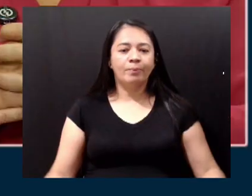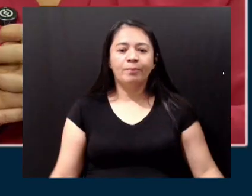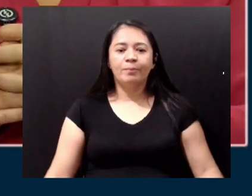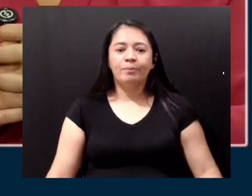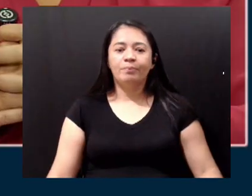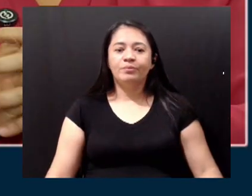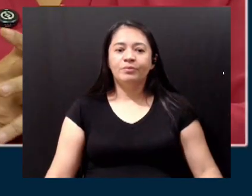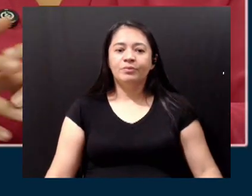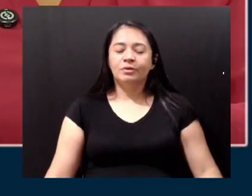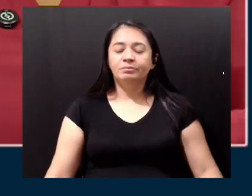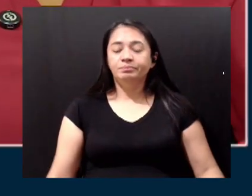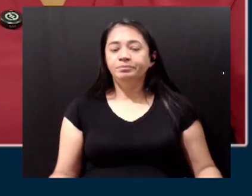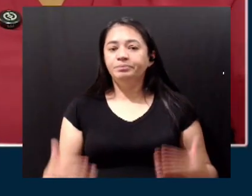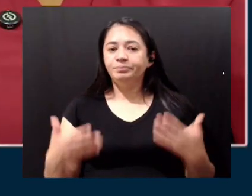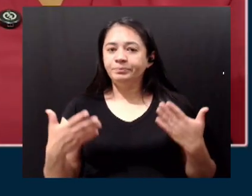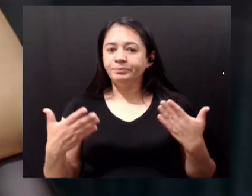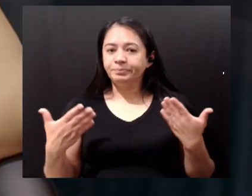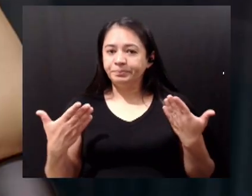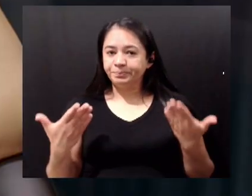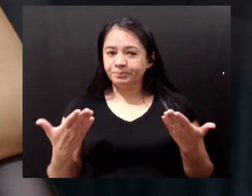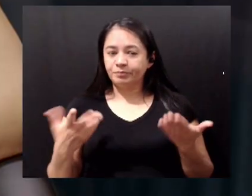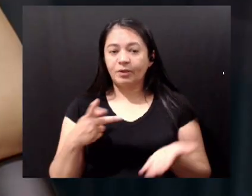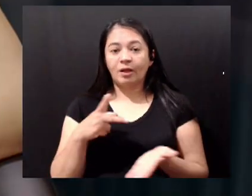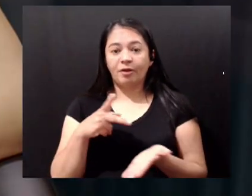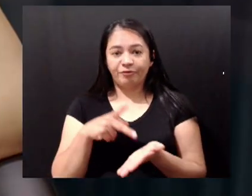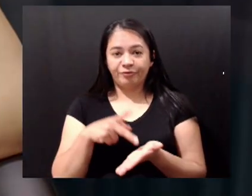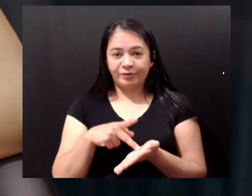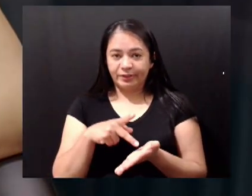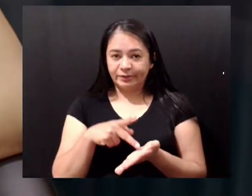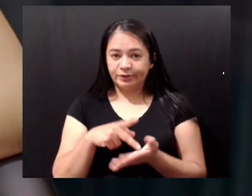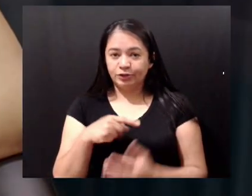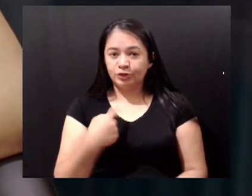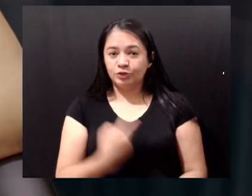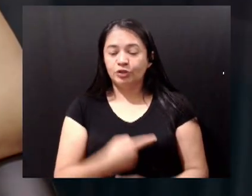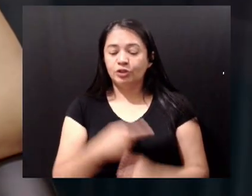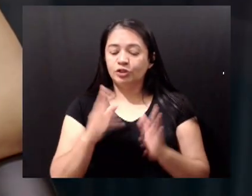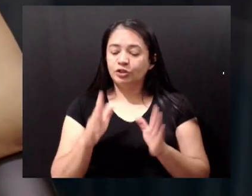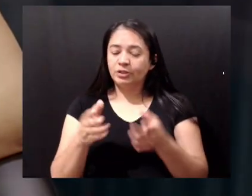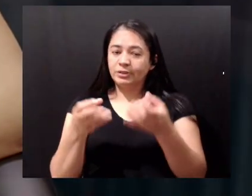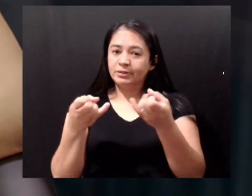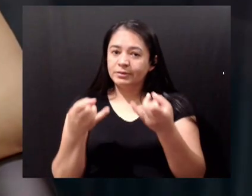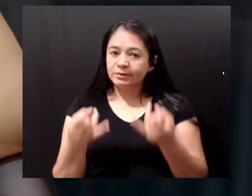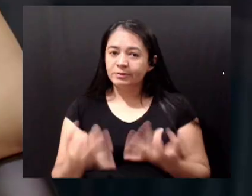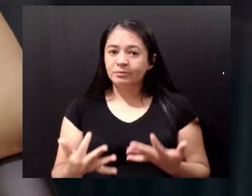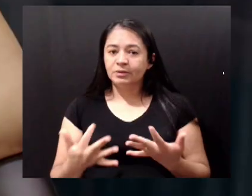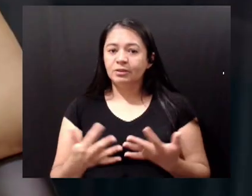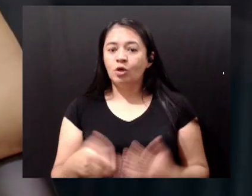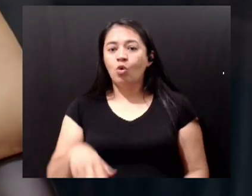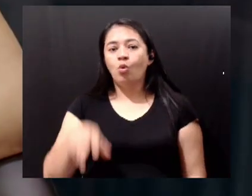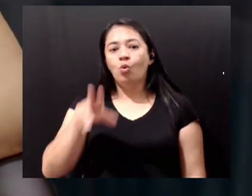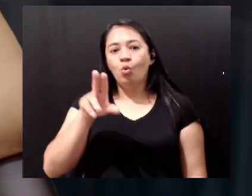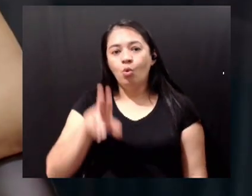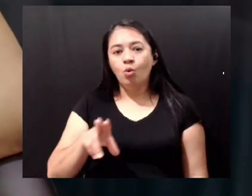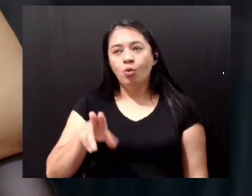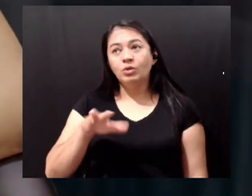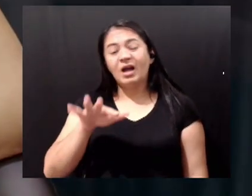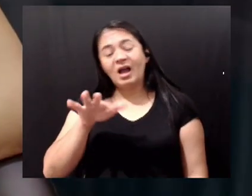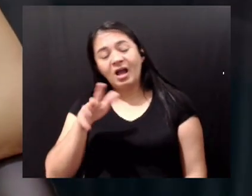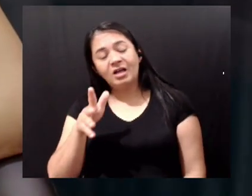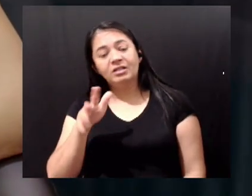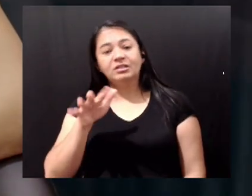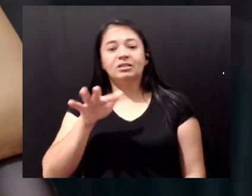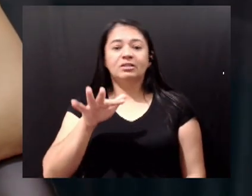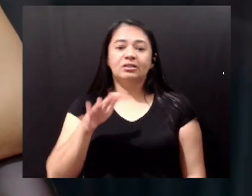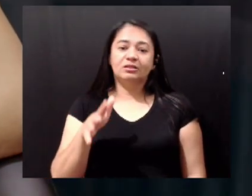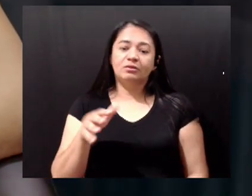Então, é verdade, é aquilo que nós falamos, né? Uhum. O uso de vez em quando, ele pode